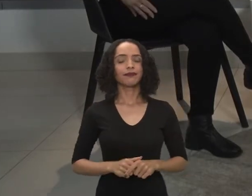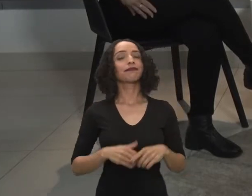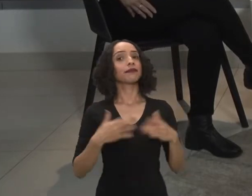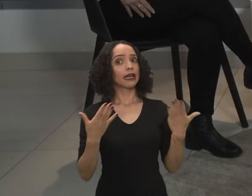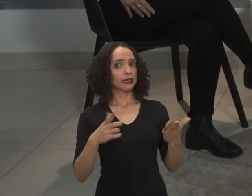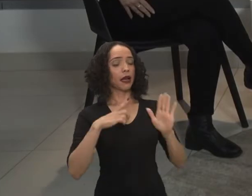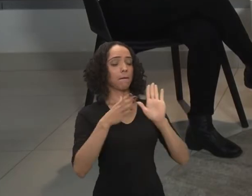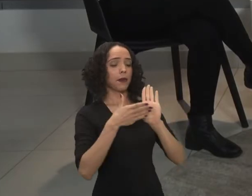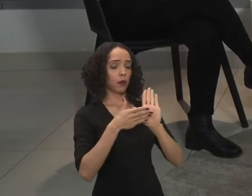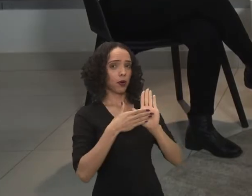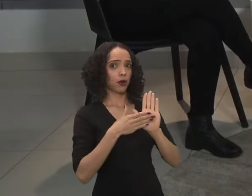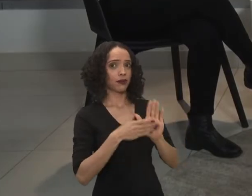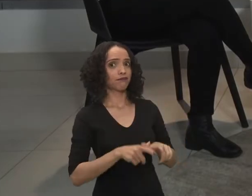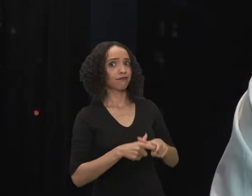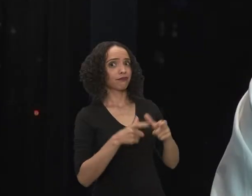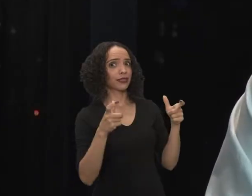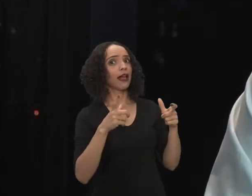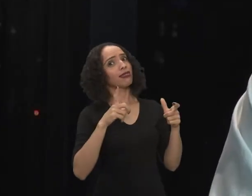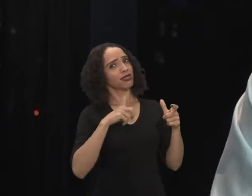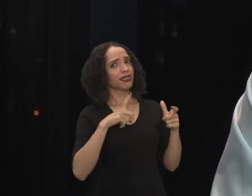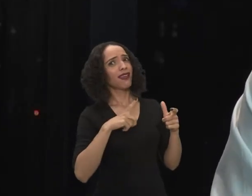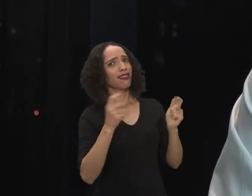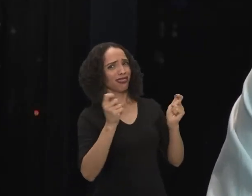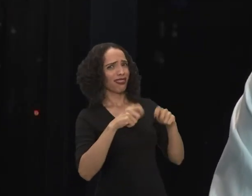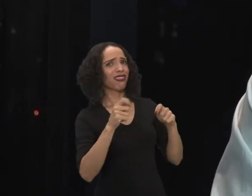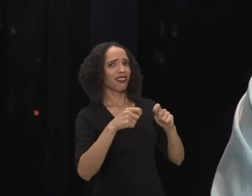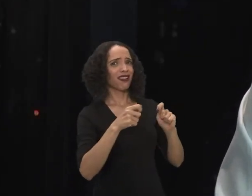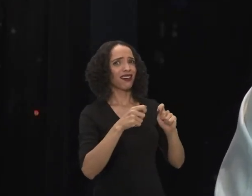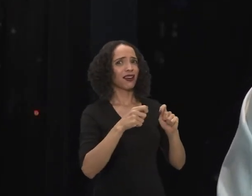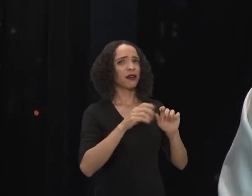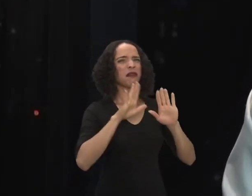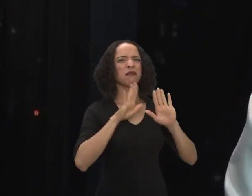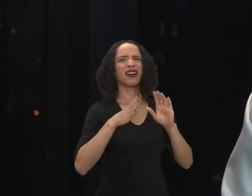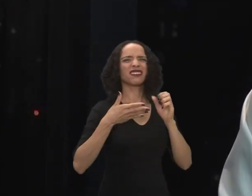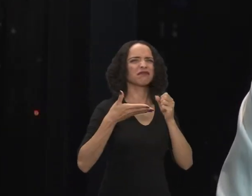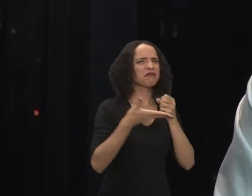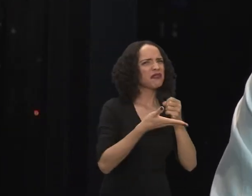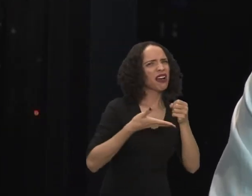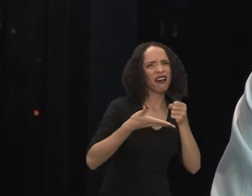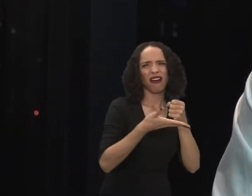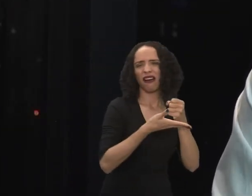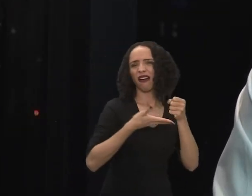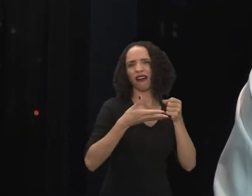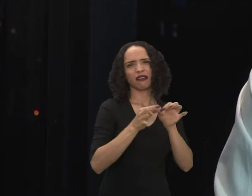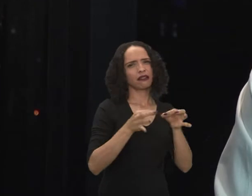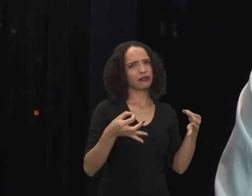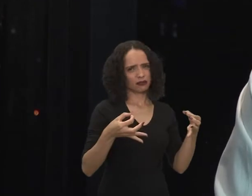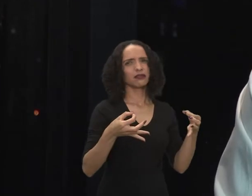das propostas são factíveis, mas assim, são superficiais, né?